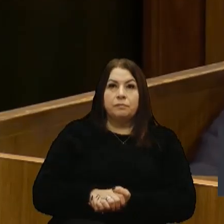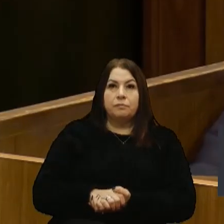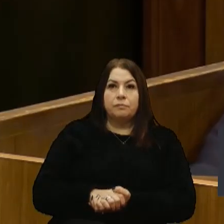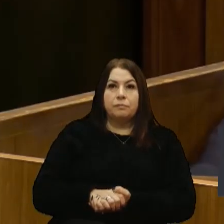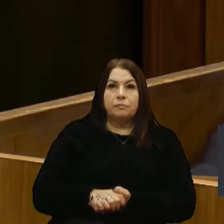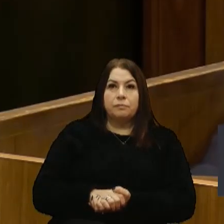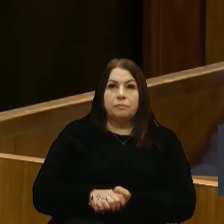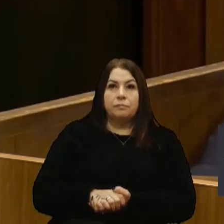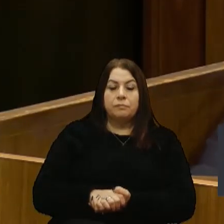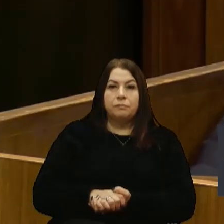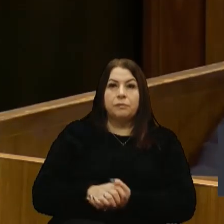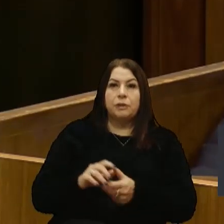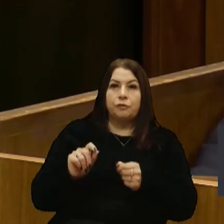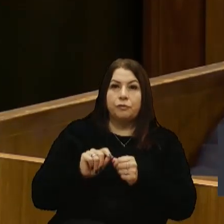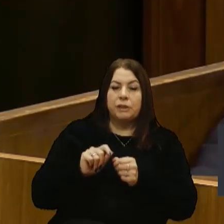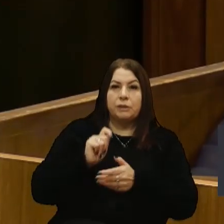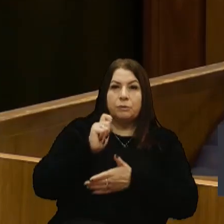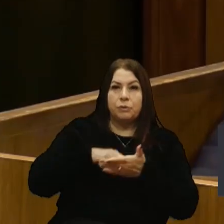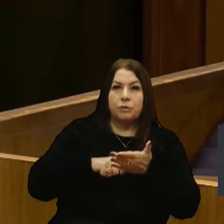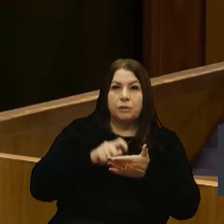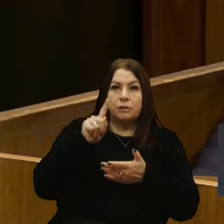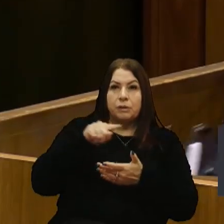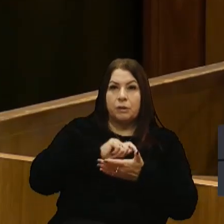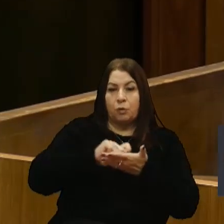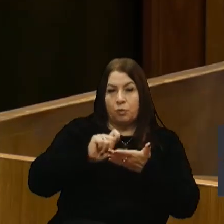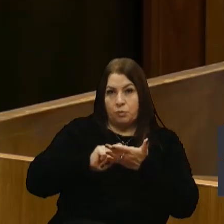Eu estou fazendo uma indicação para o Executivo.